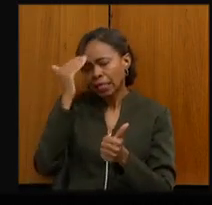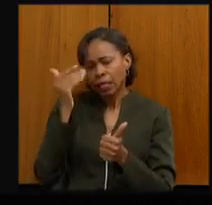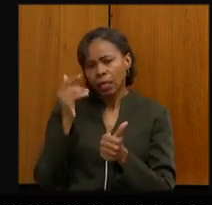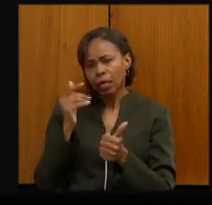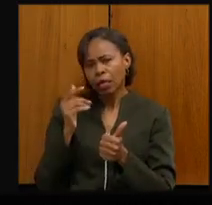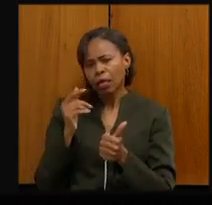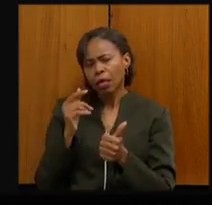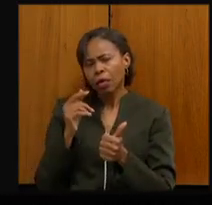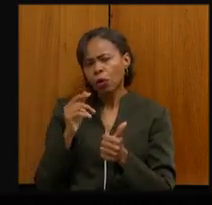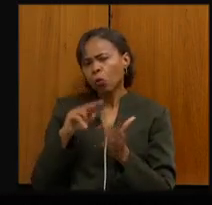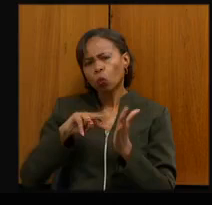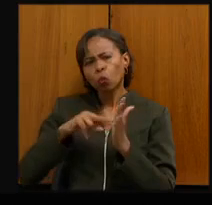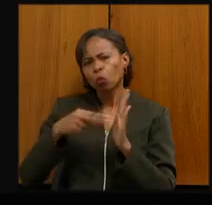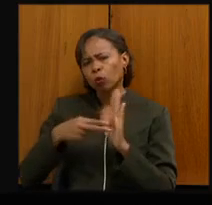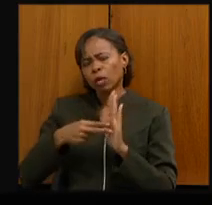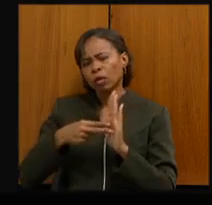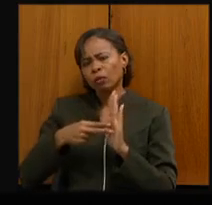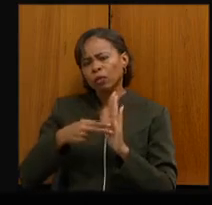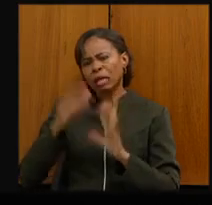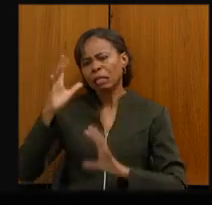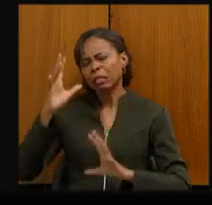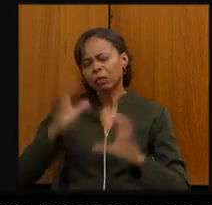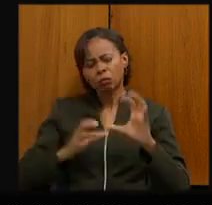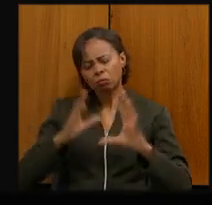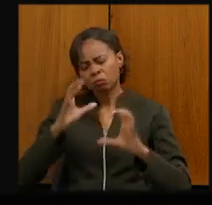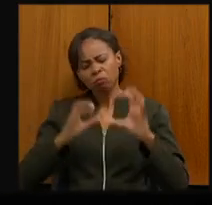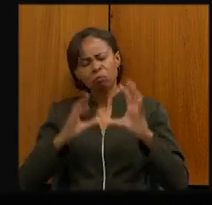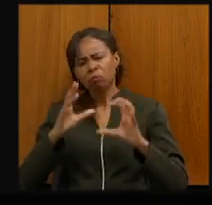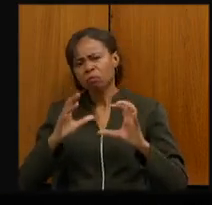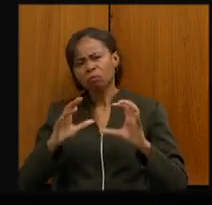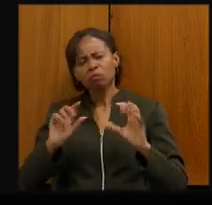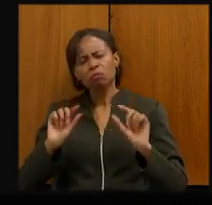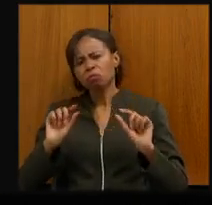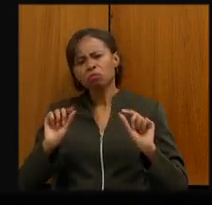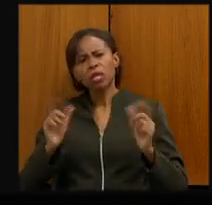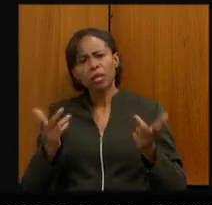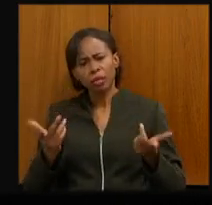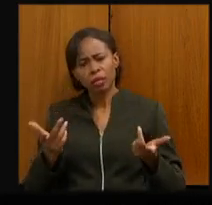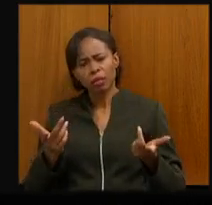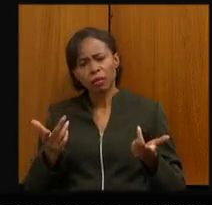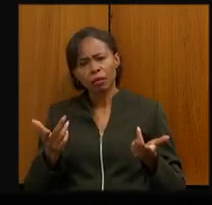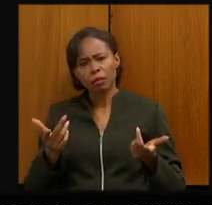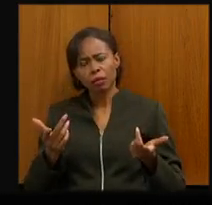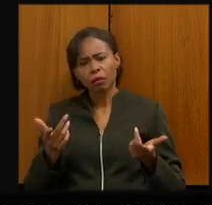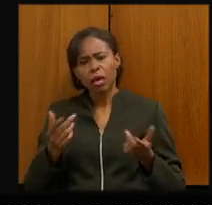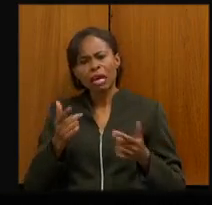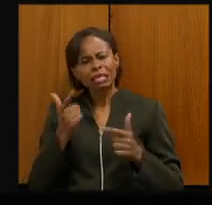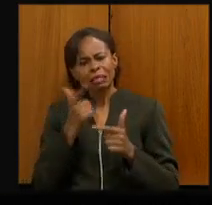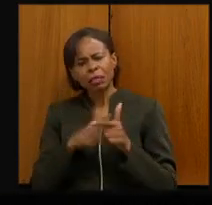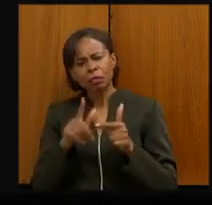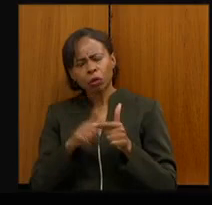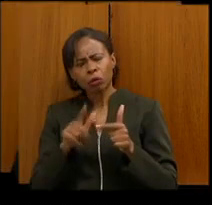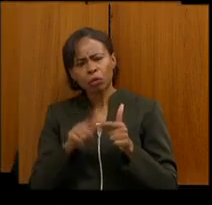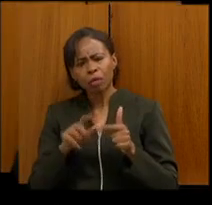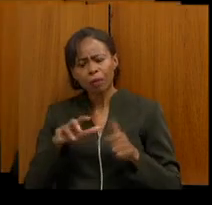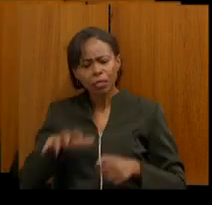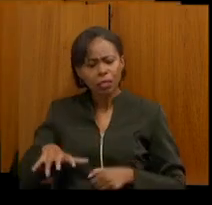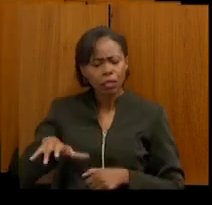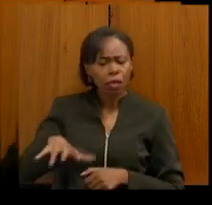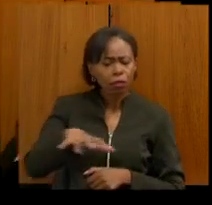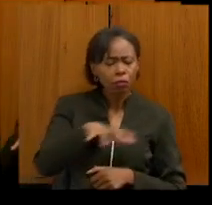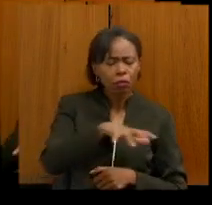o que conflitos são e quais são as questões que essas comunidades